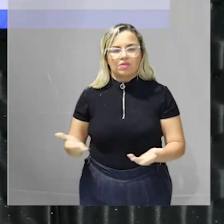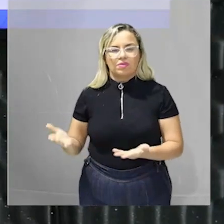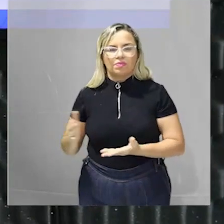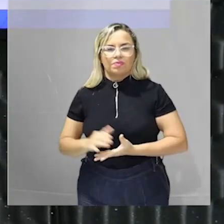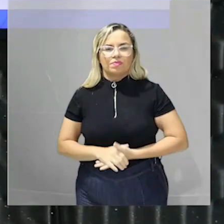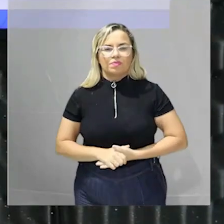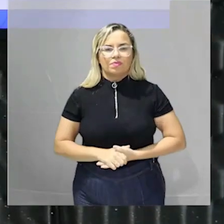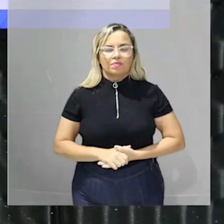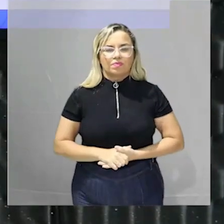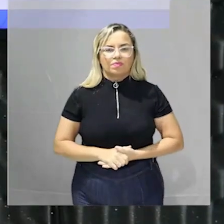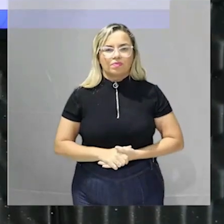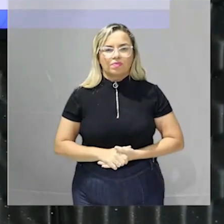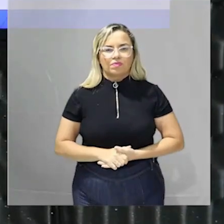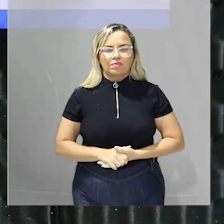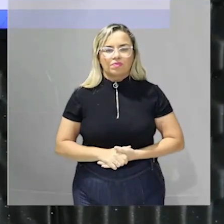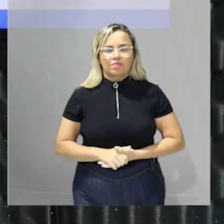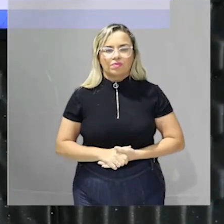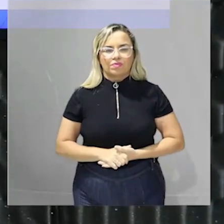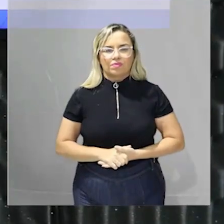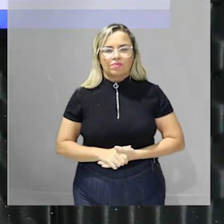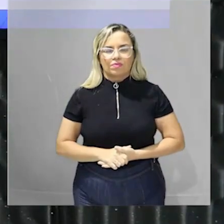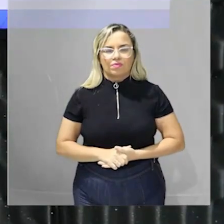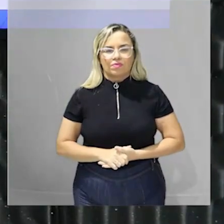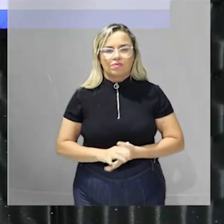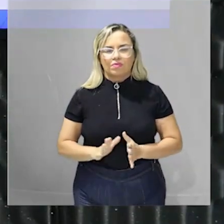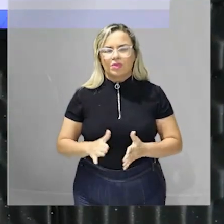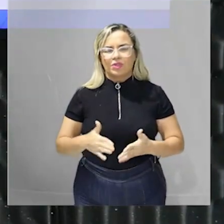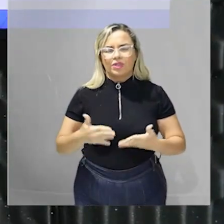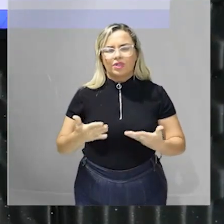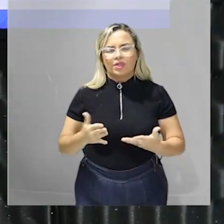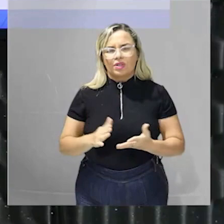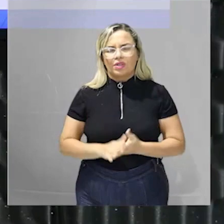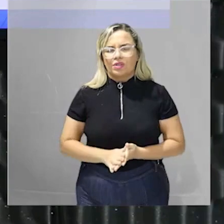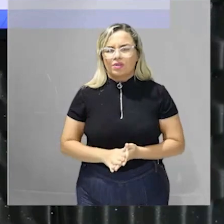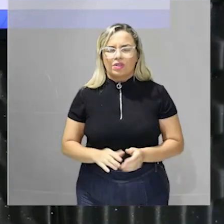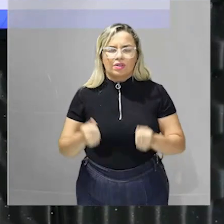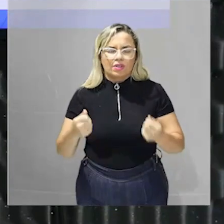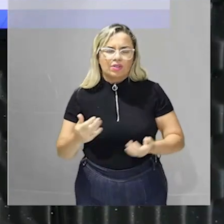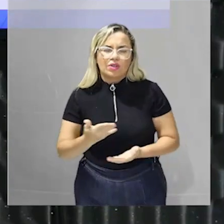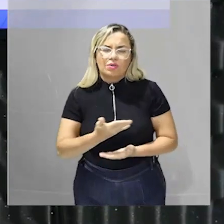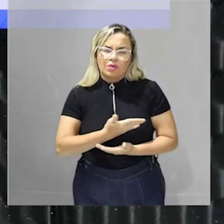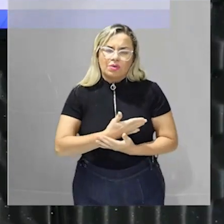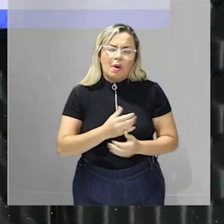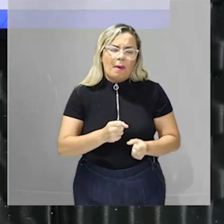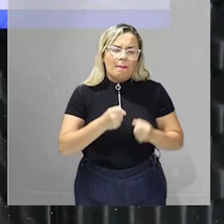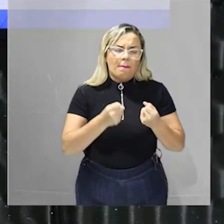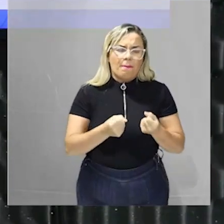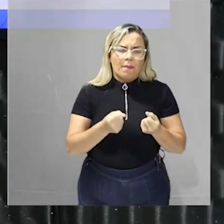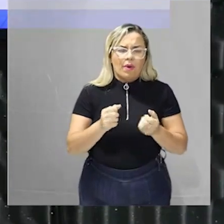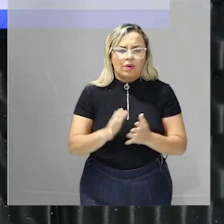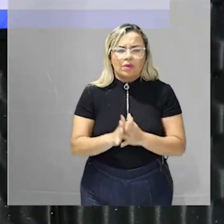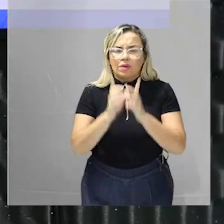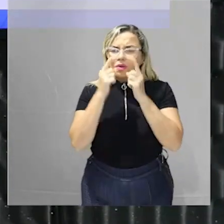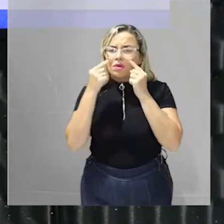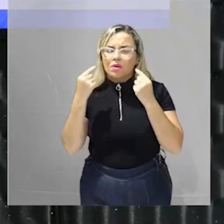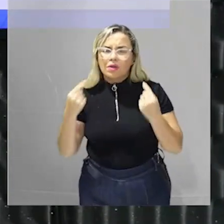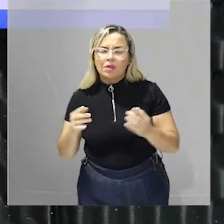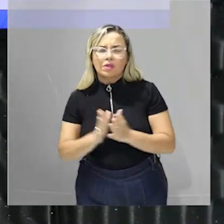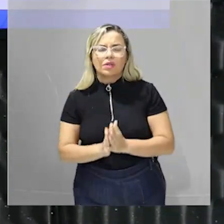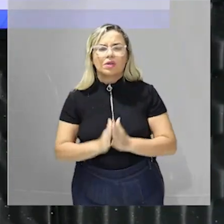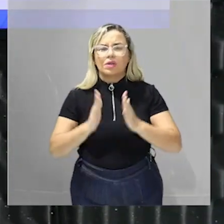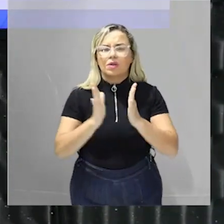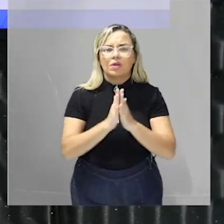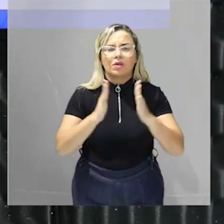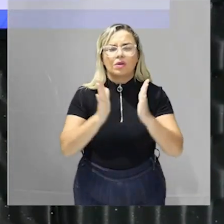com um colo para chorar, né? Com reza para rezar,